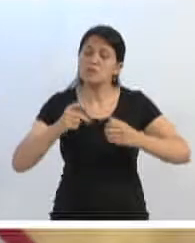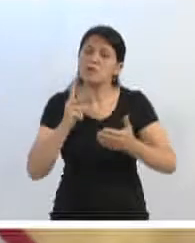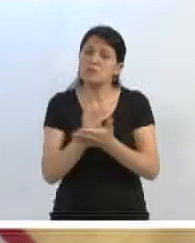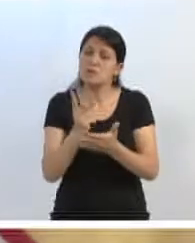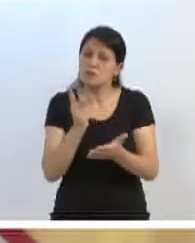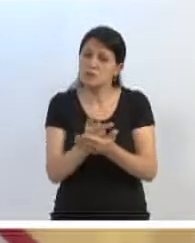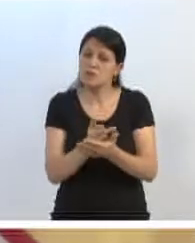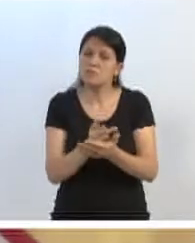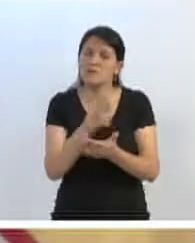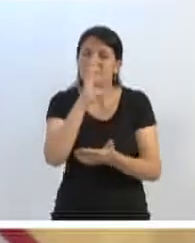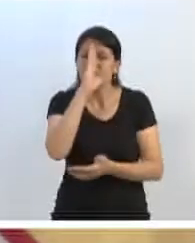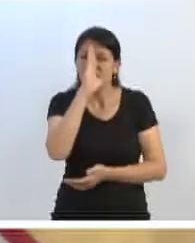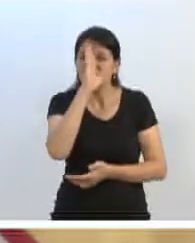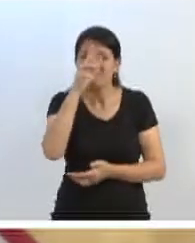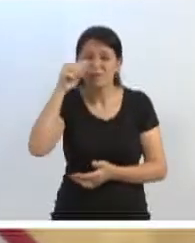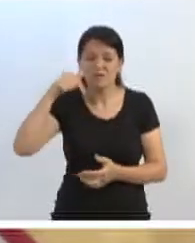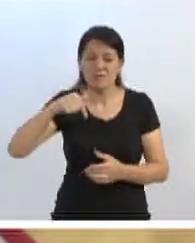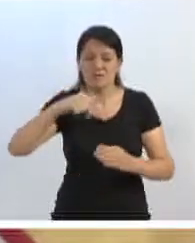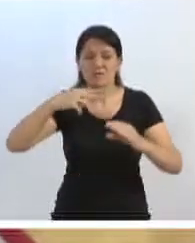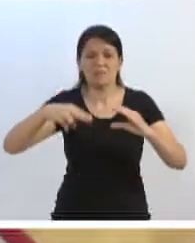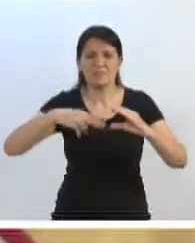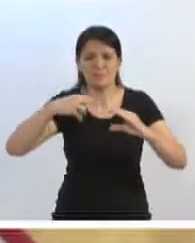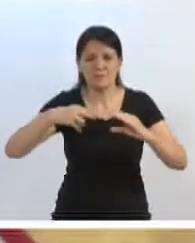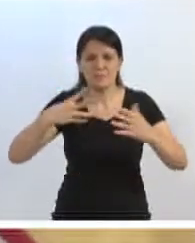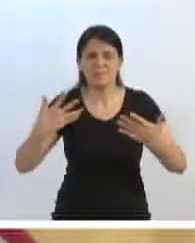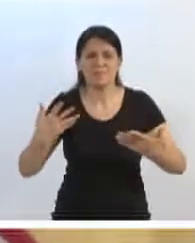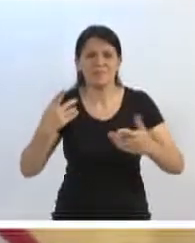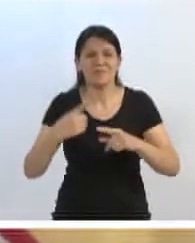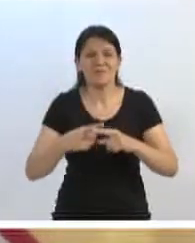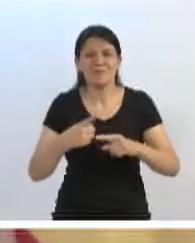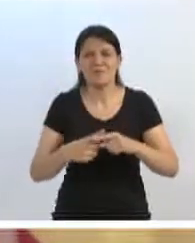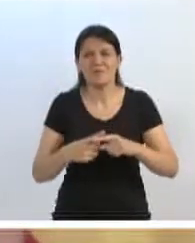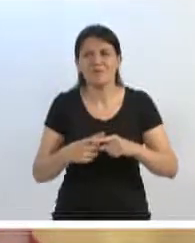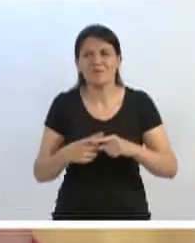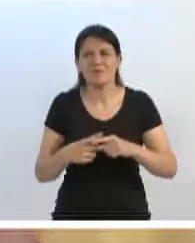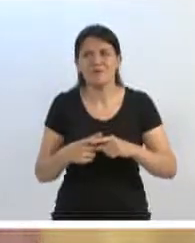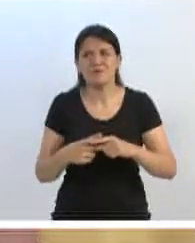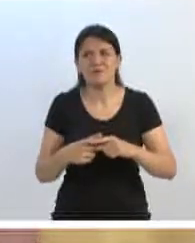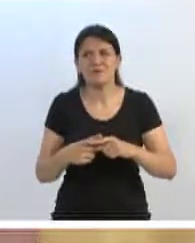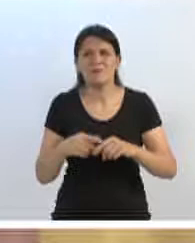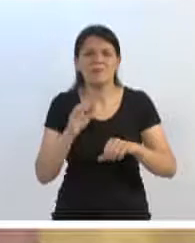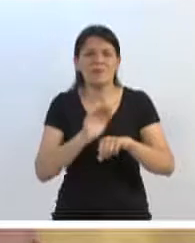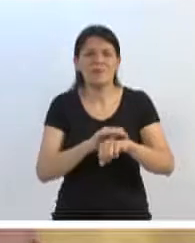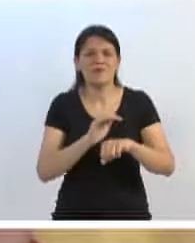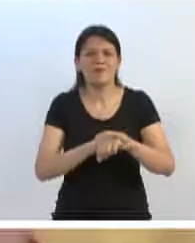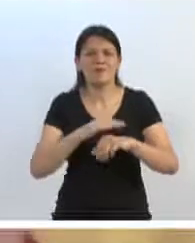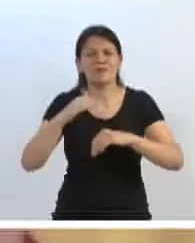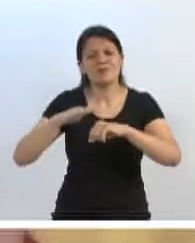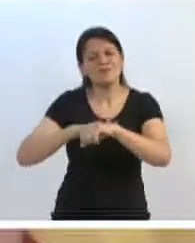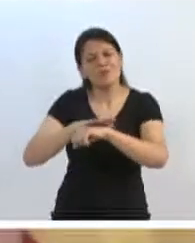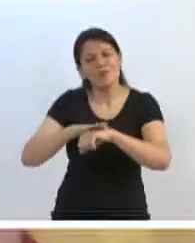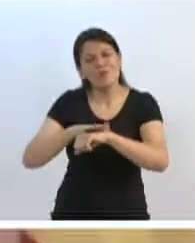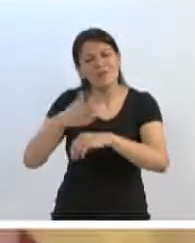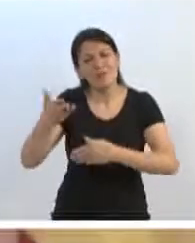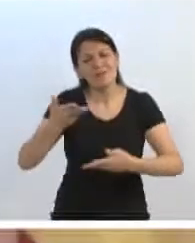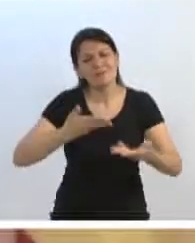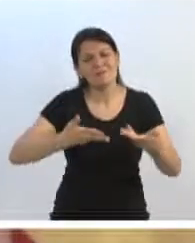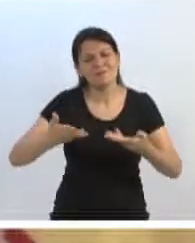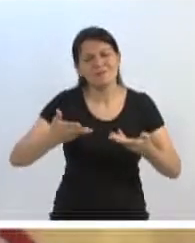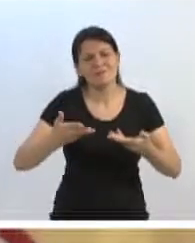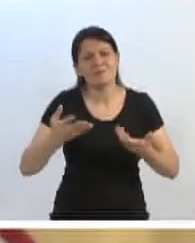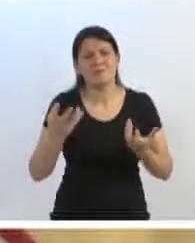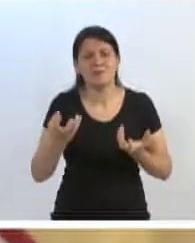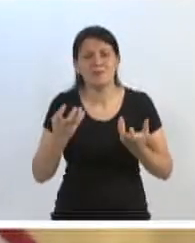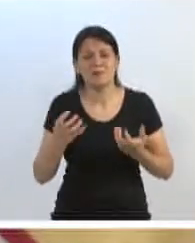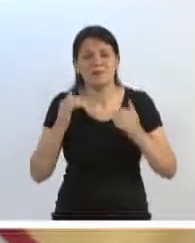principalmente aqui nesse espaço neste parlamento ele é na sua essência feita de diálogo então eu quero